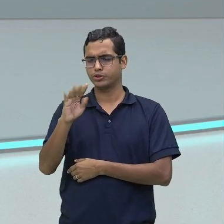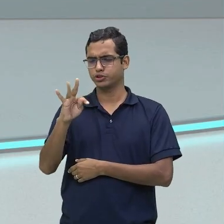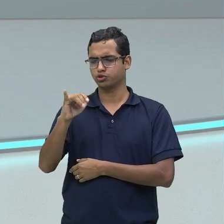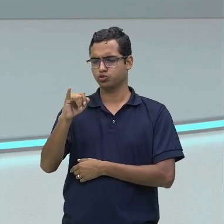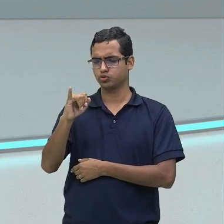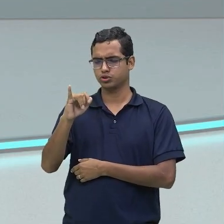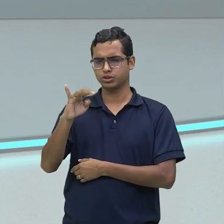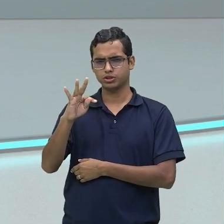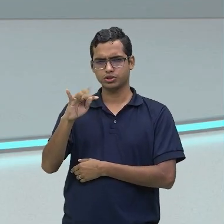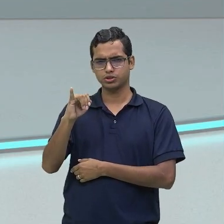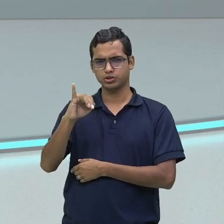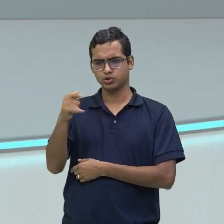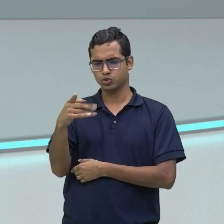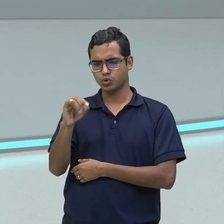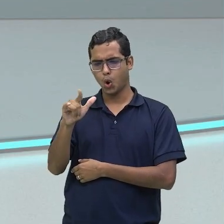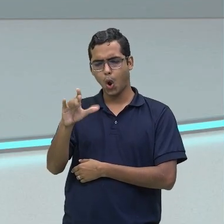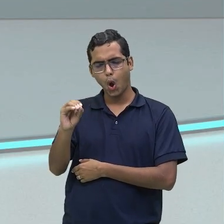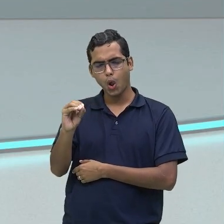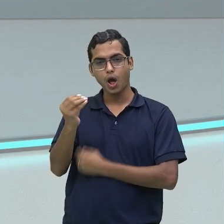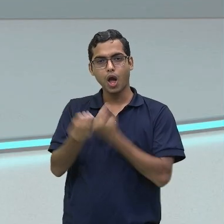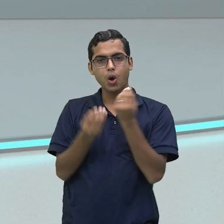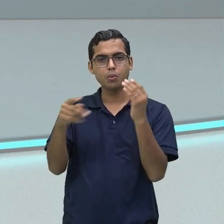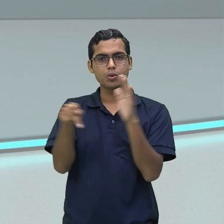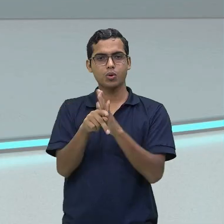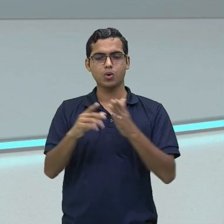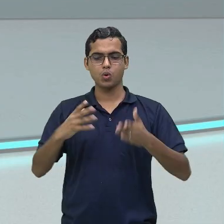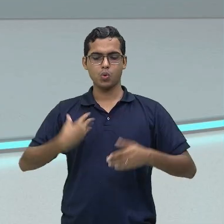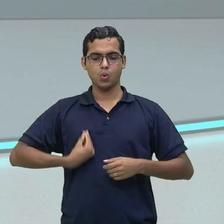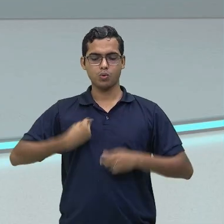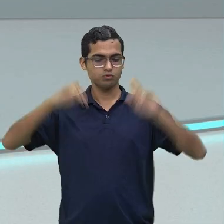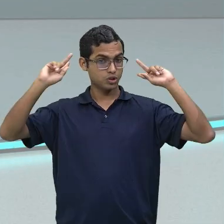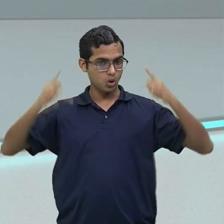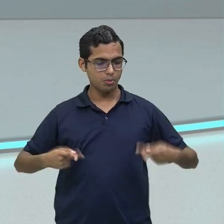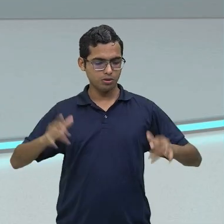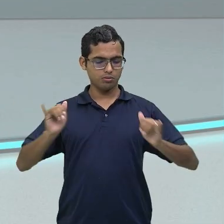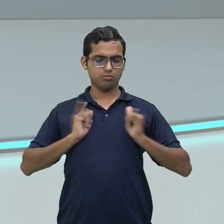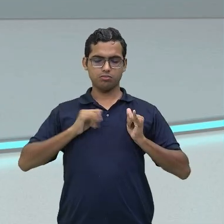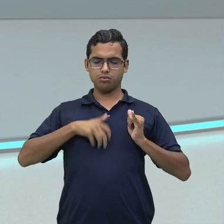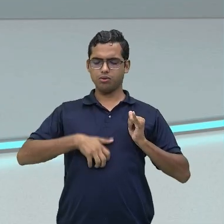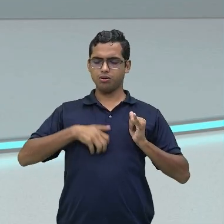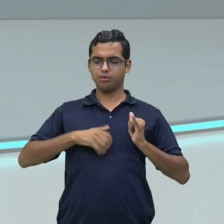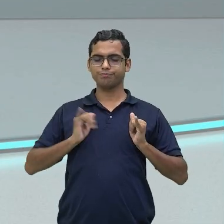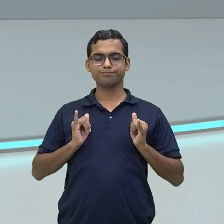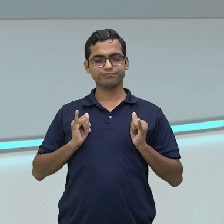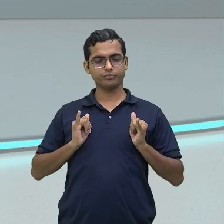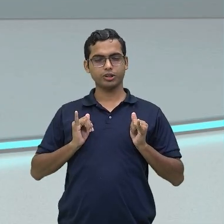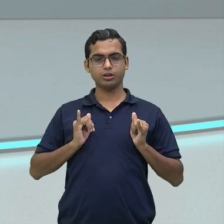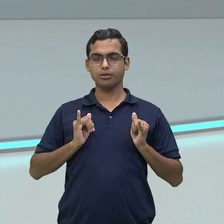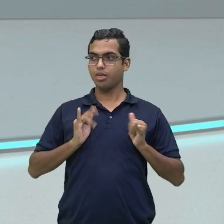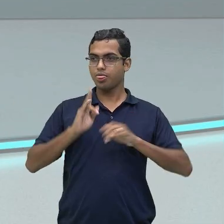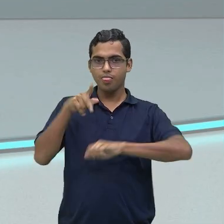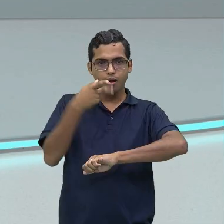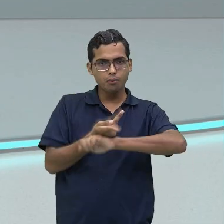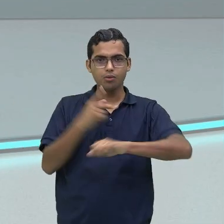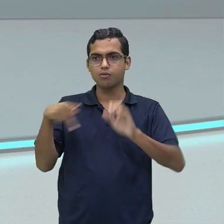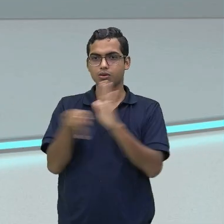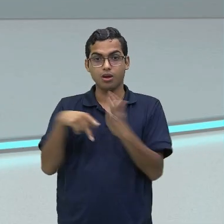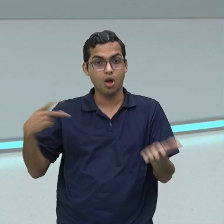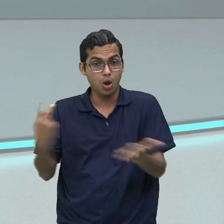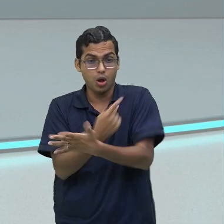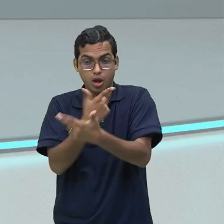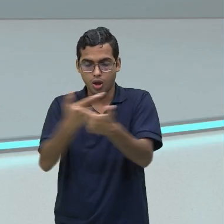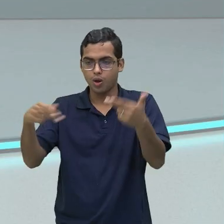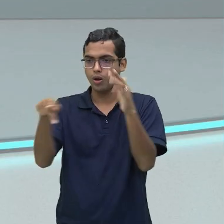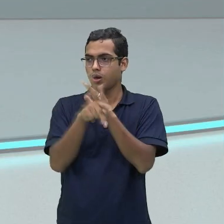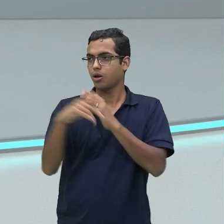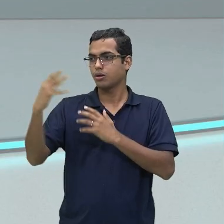vida vai fazer eu desacomodar. Vai tudo ruir. Porque é o processo, nossa